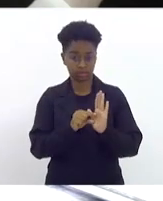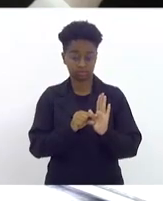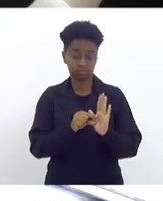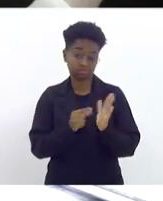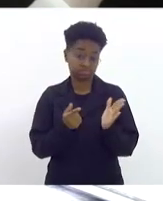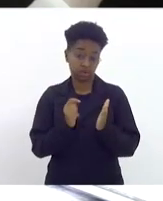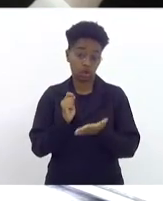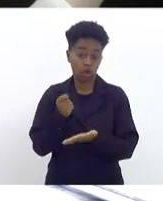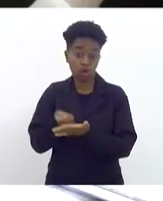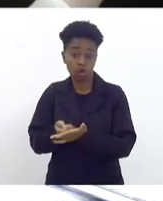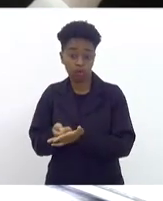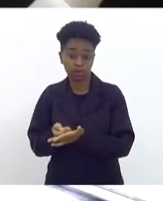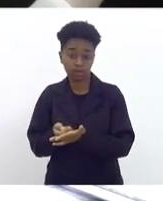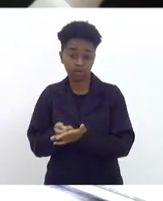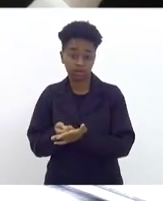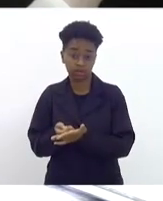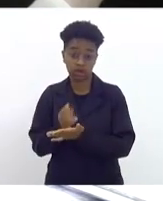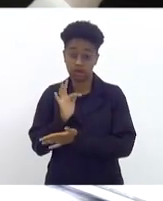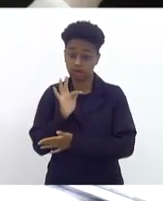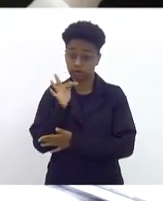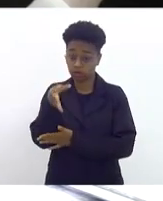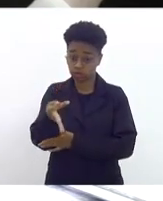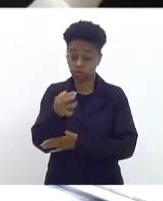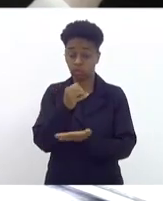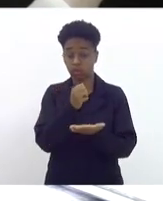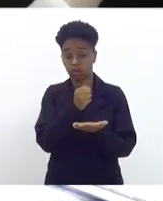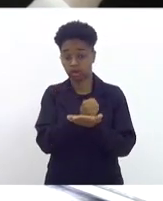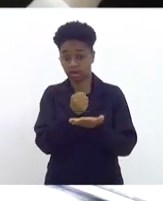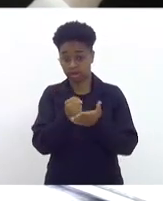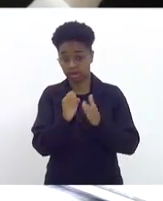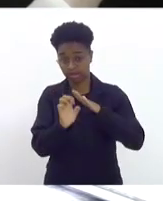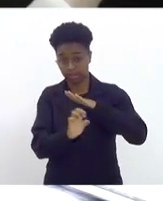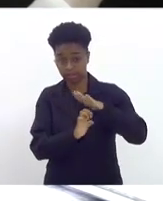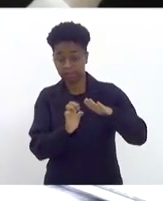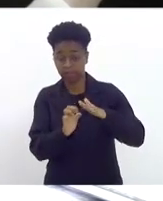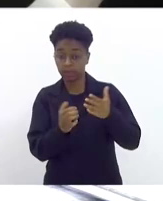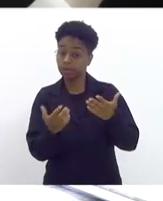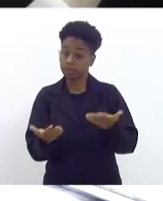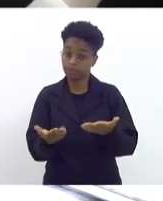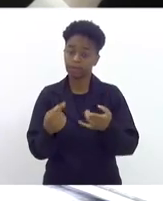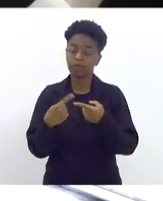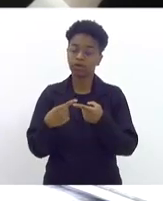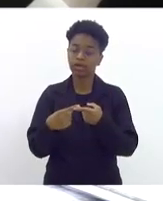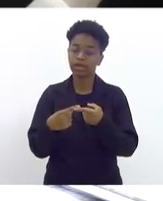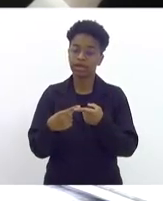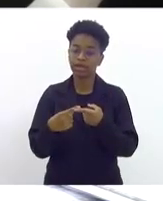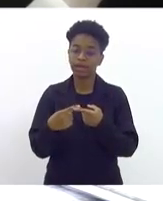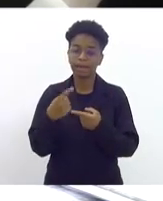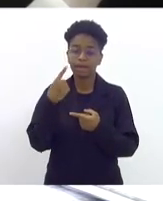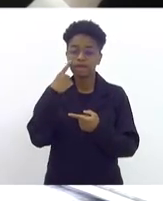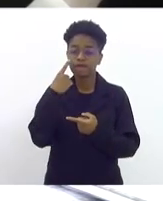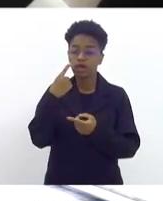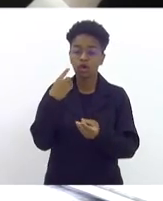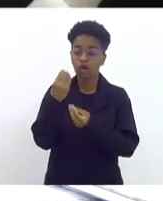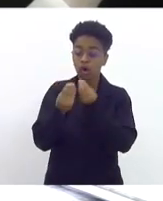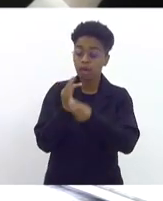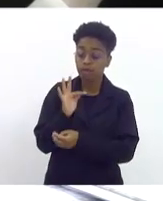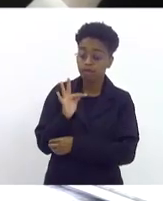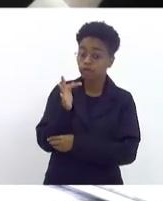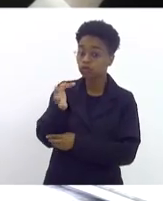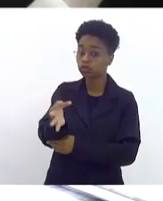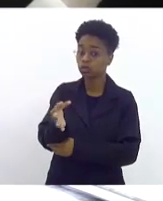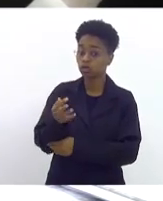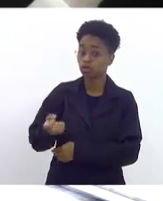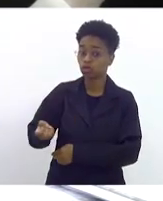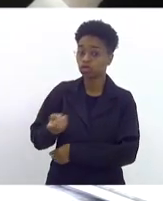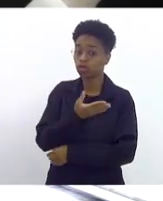briga as futuras concessionárias porque aí você tá fazendo a previsão para entrar nos